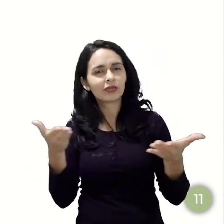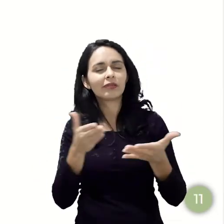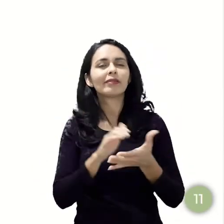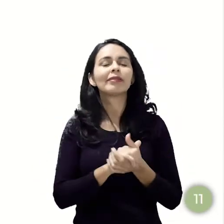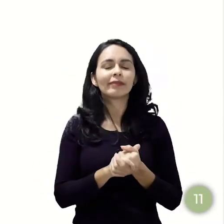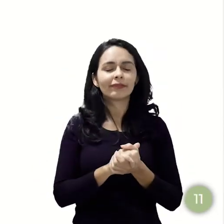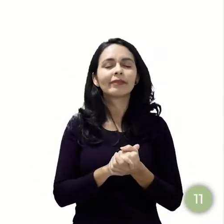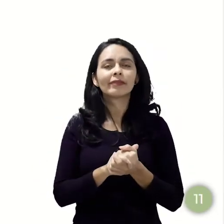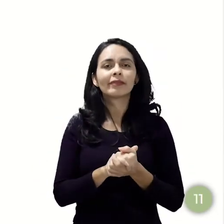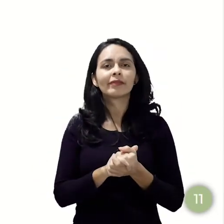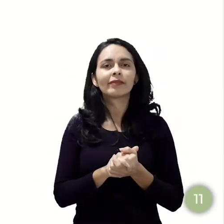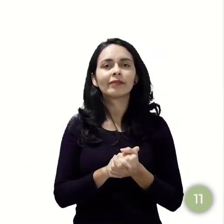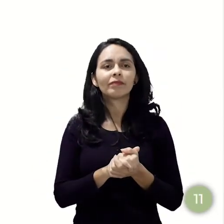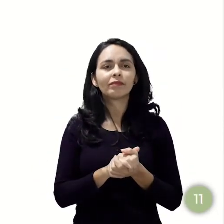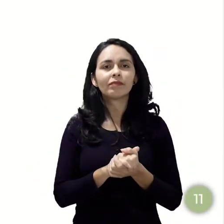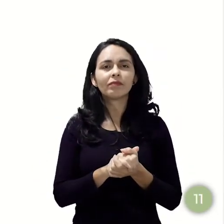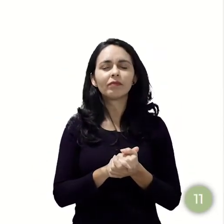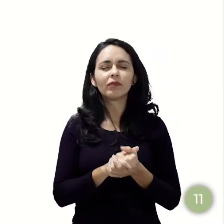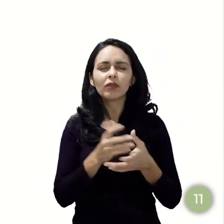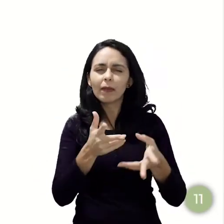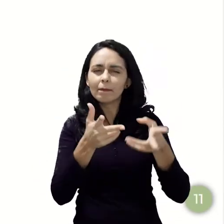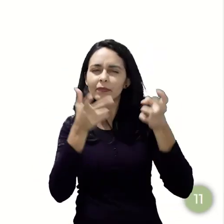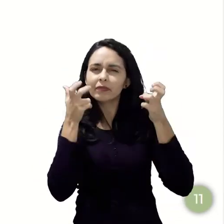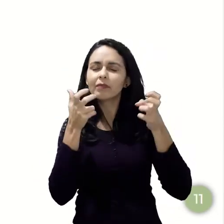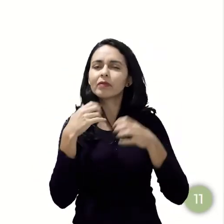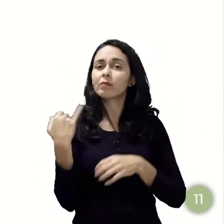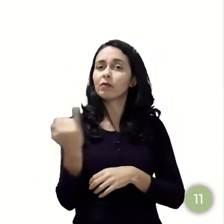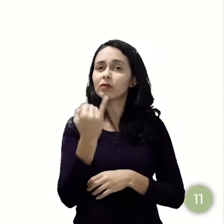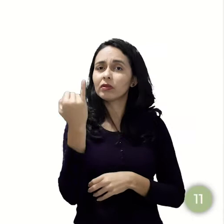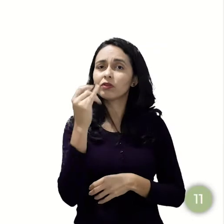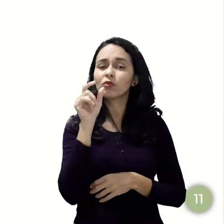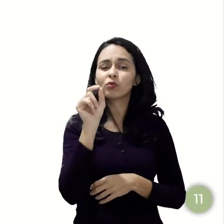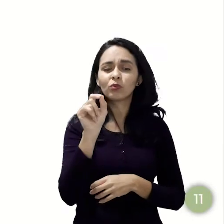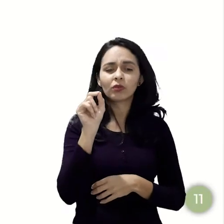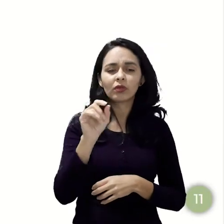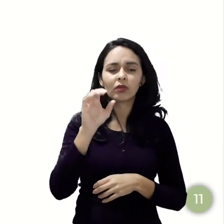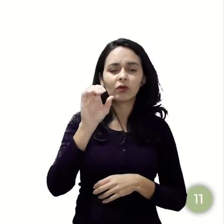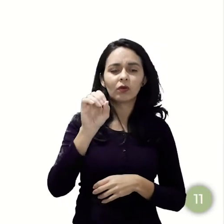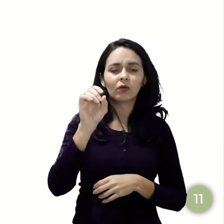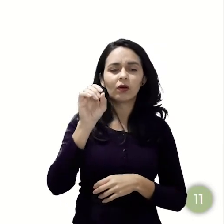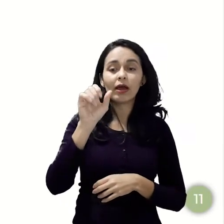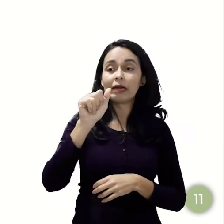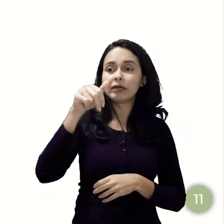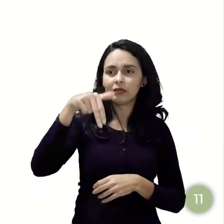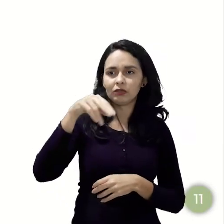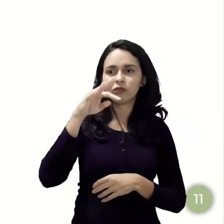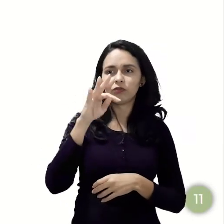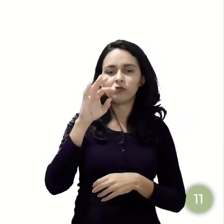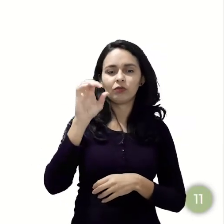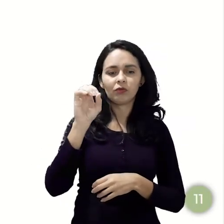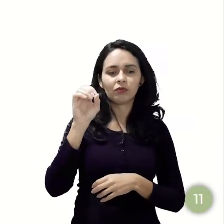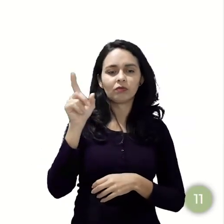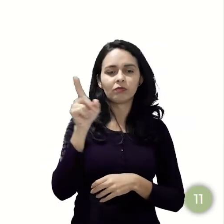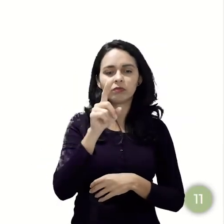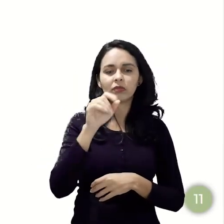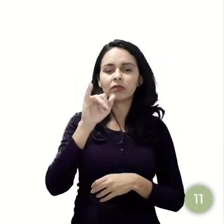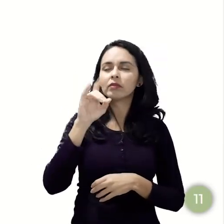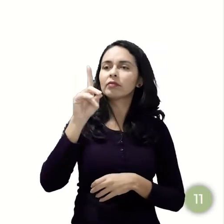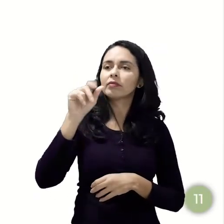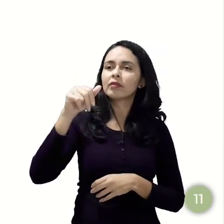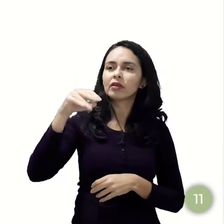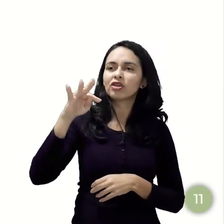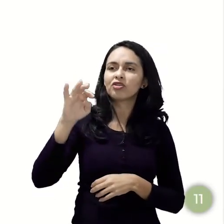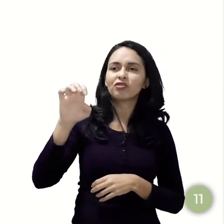só para vocês verificarem que Qual é a importância dos antioxidantes mais para frente